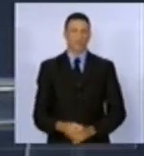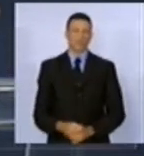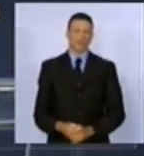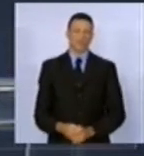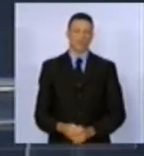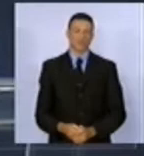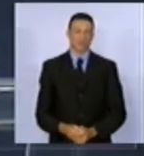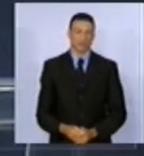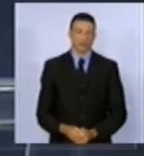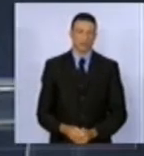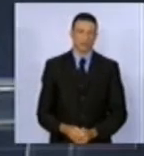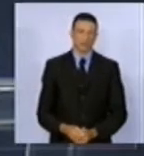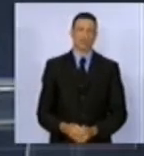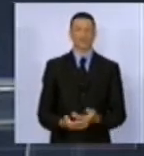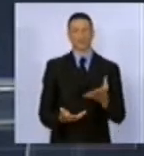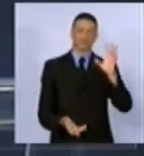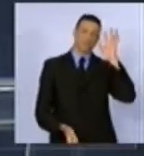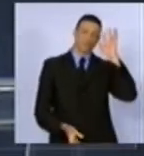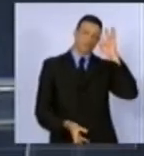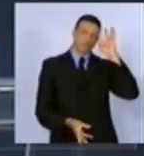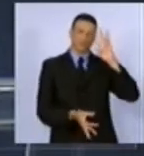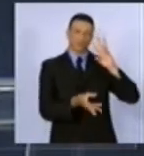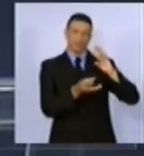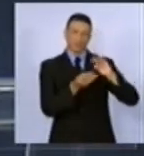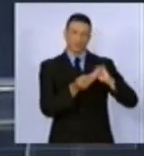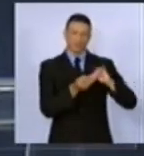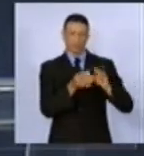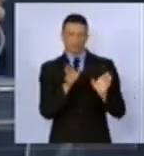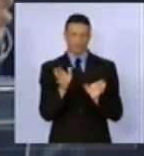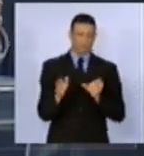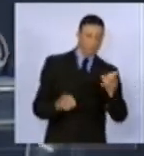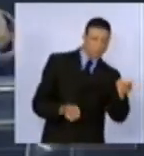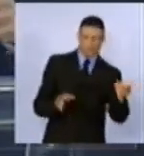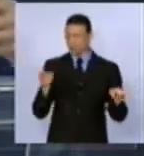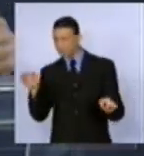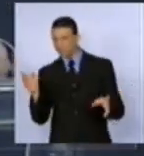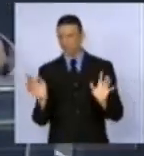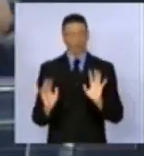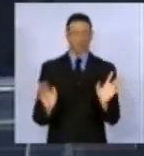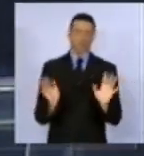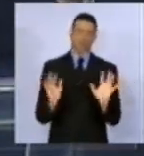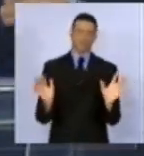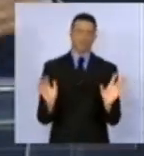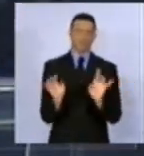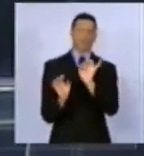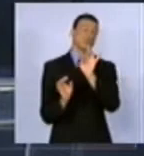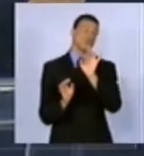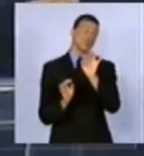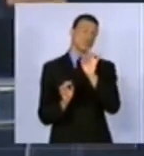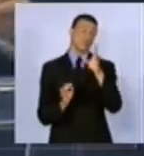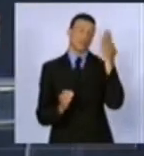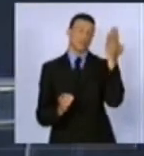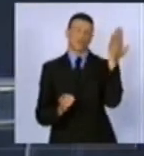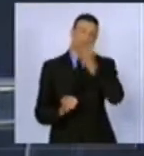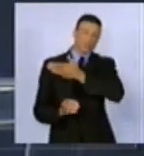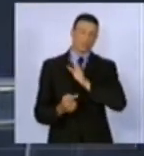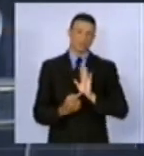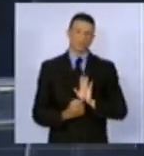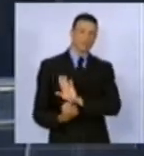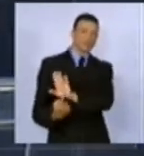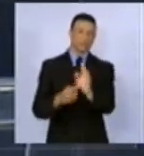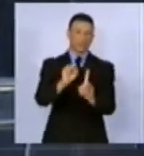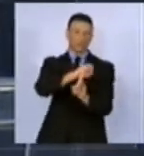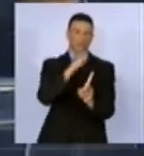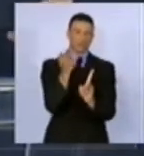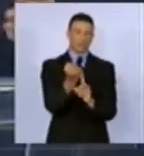Oi Eita basicamente isso a gente não tá nem de um lado nem do outro a gente se quer fornecer e prover dados para